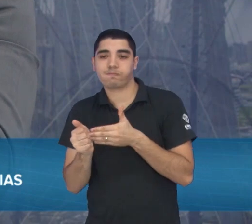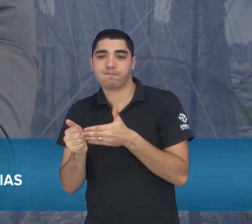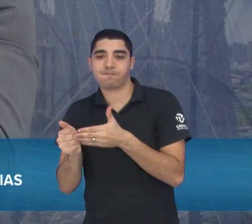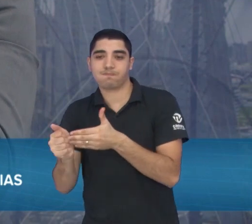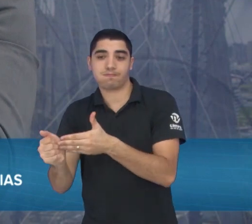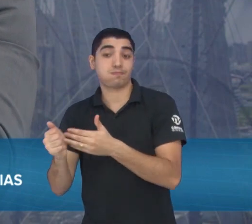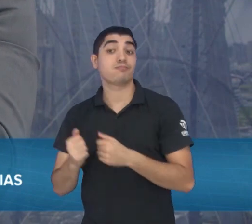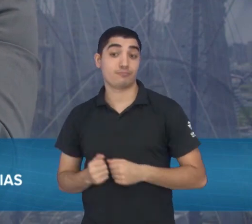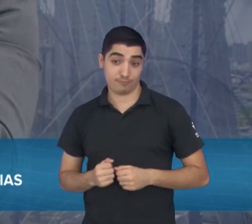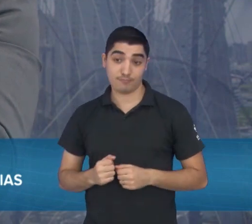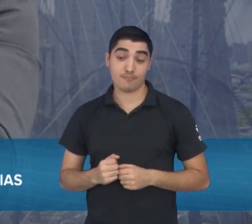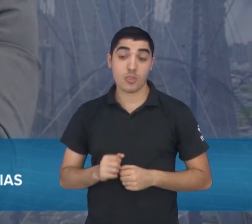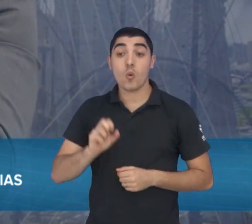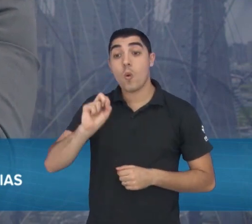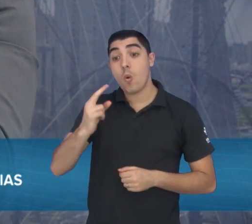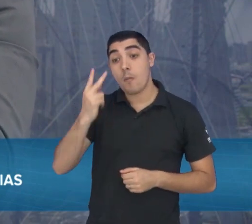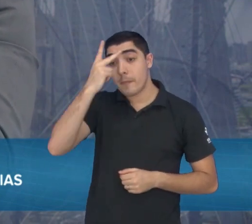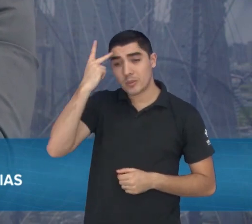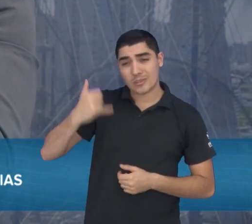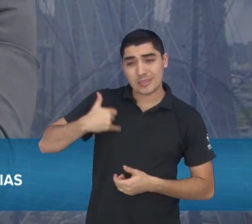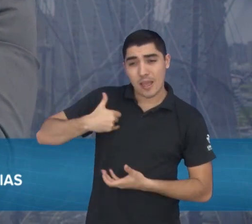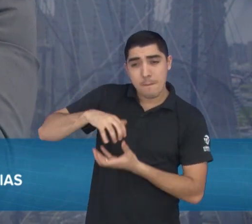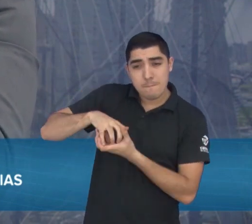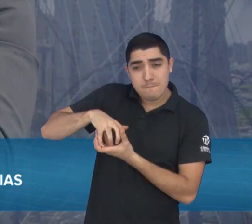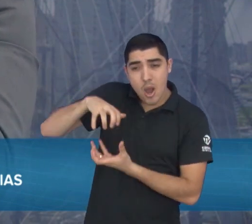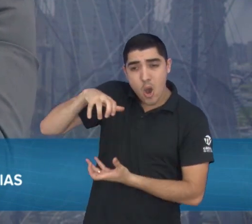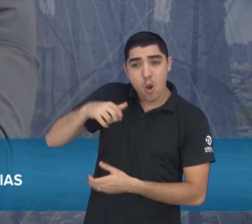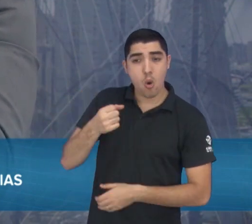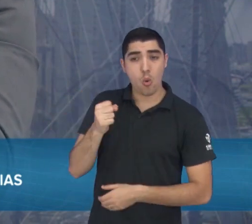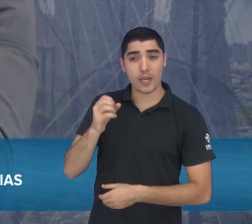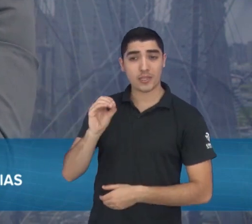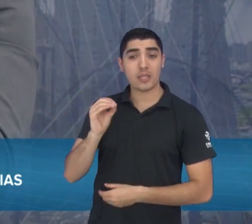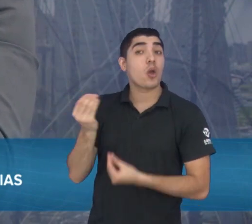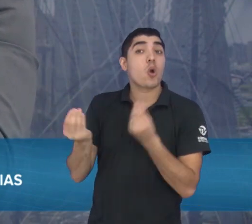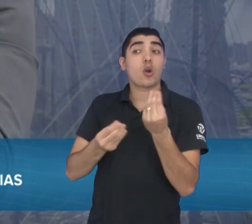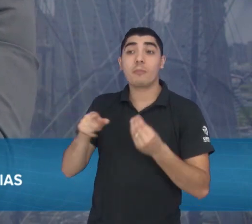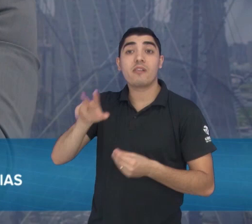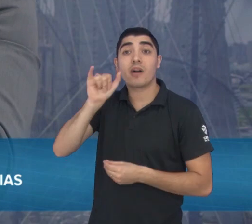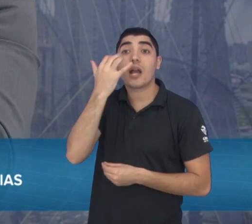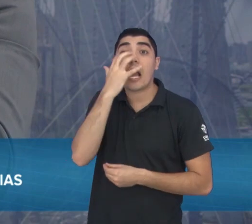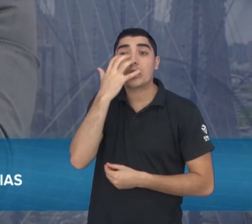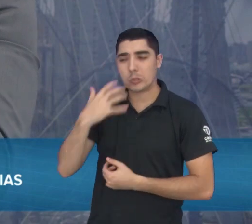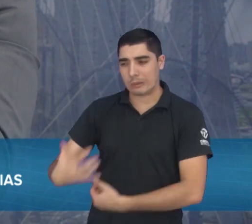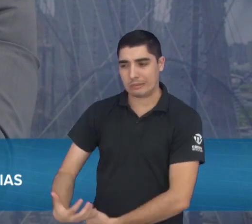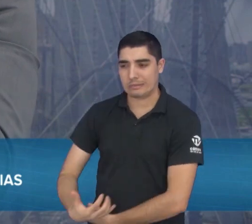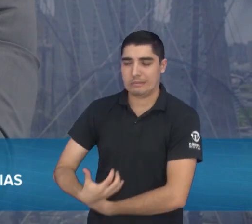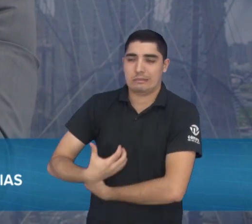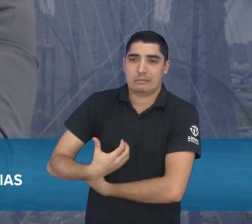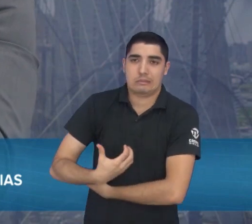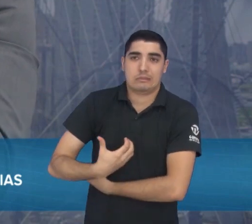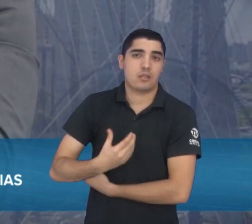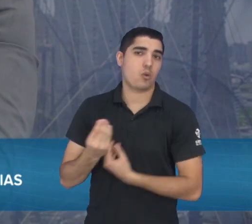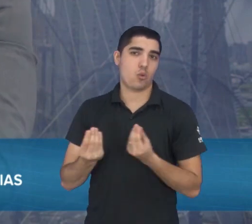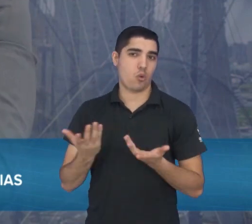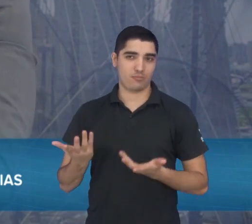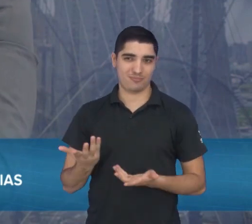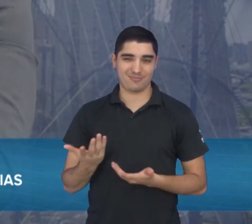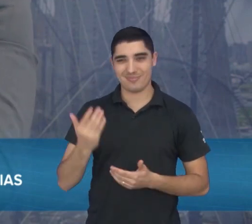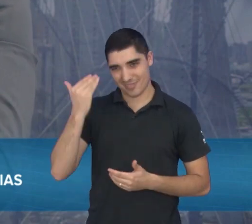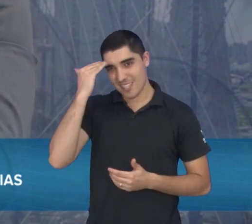que porventura uma senhora idosa de 80 anos, como é que ela vai carregar um labrador, por exemplo, no colo? Então são pequenos cuidados